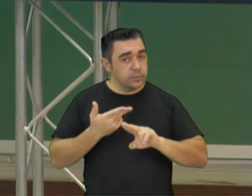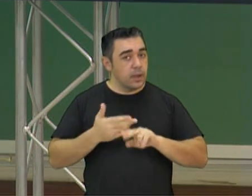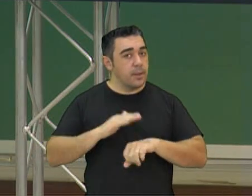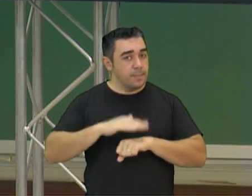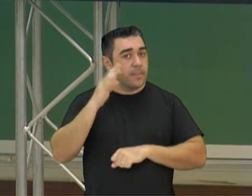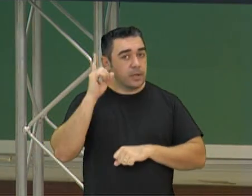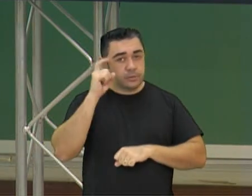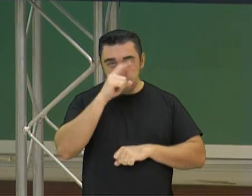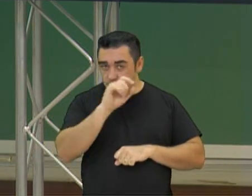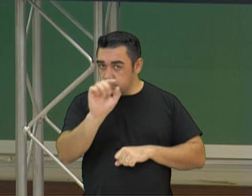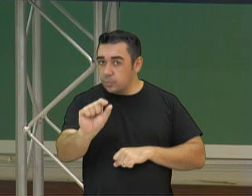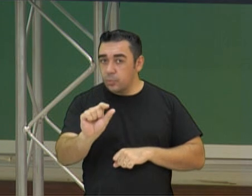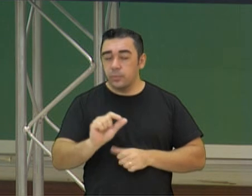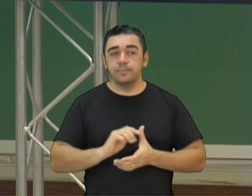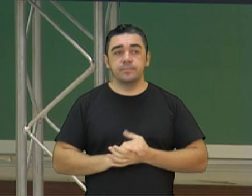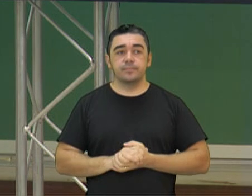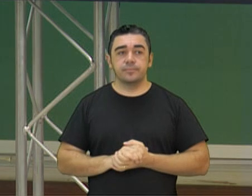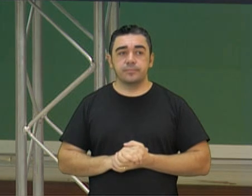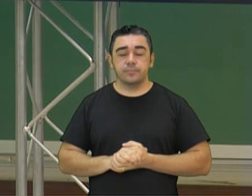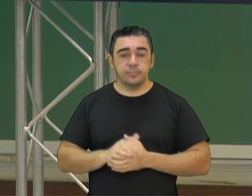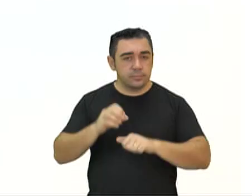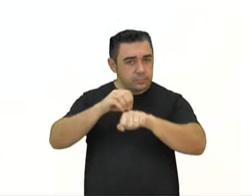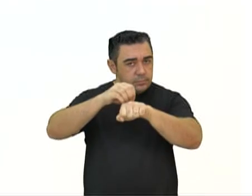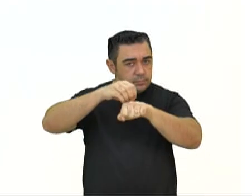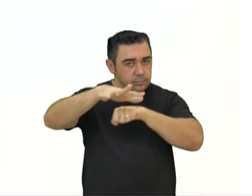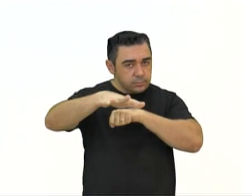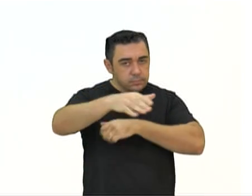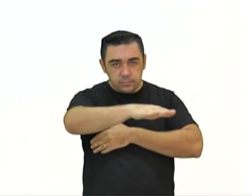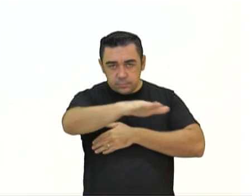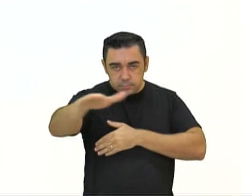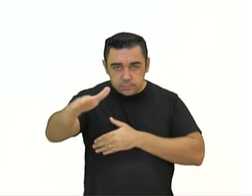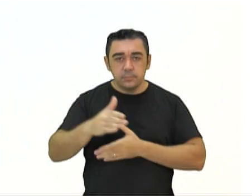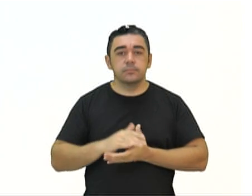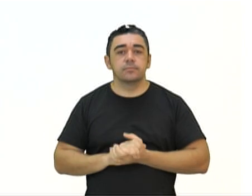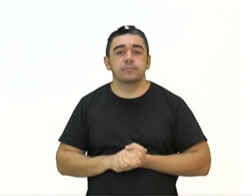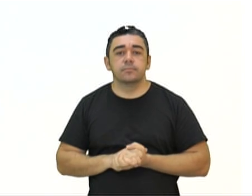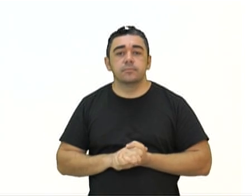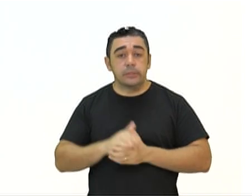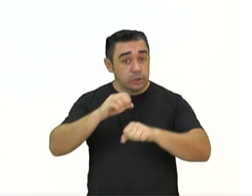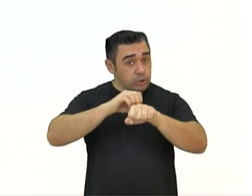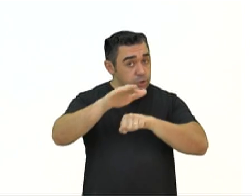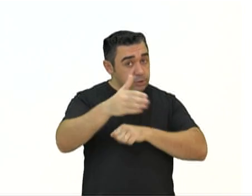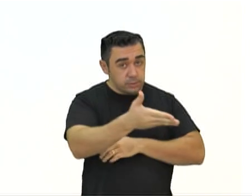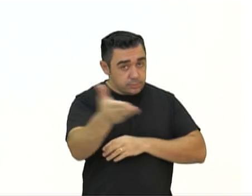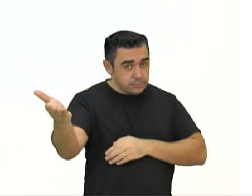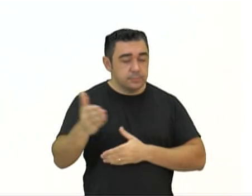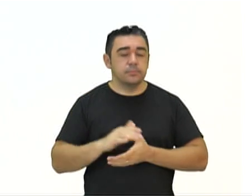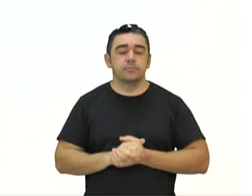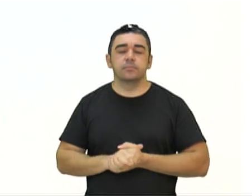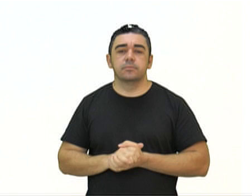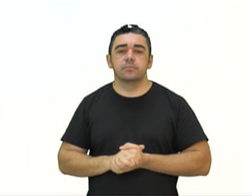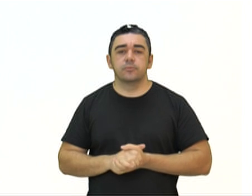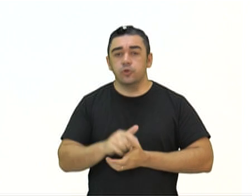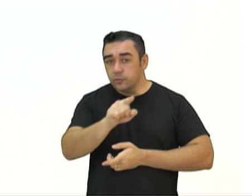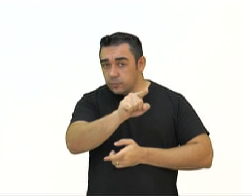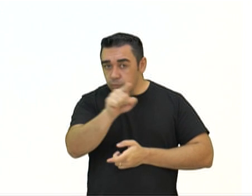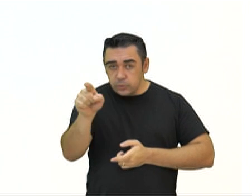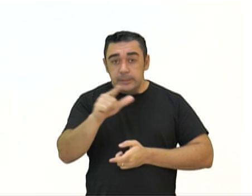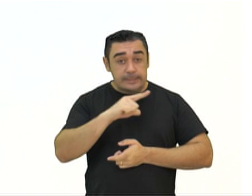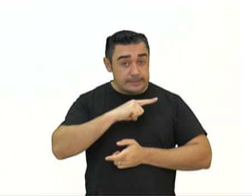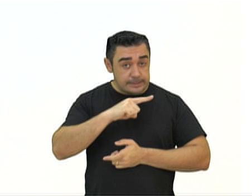mais difícil. Aqui eu trago uma dica, gente, tá? É uma dica. Se você